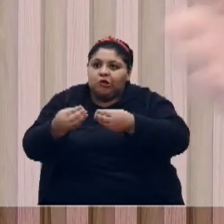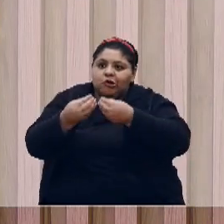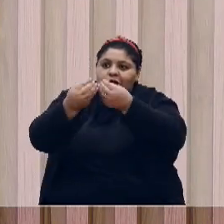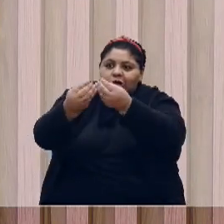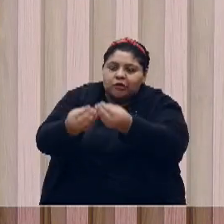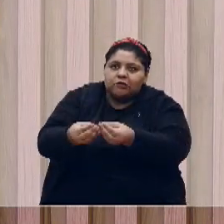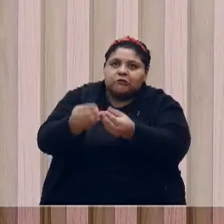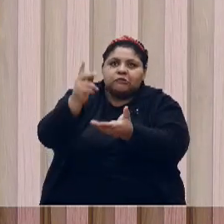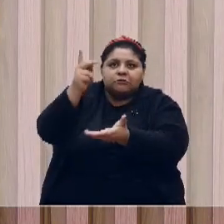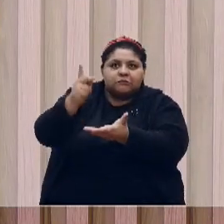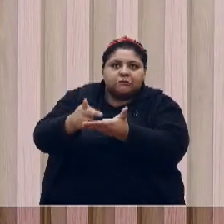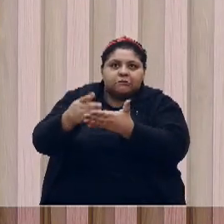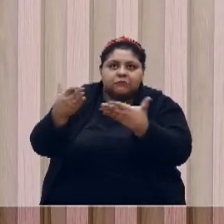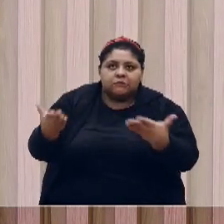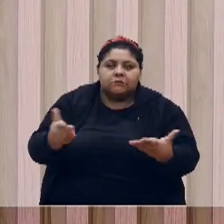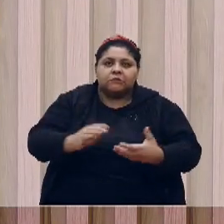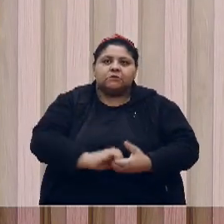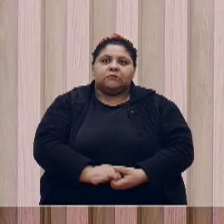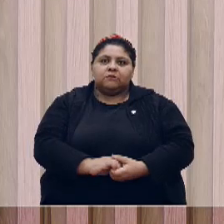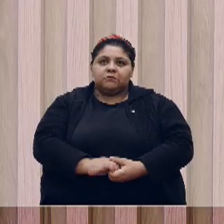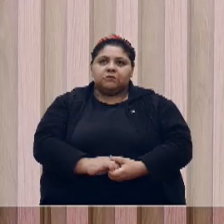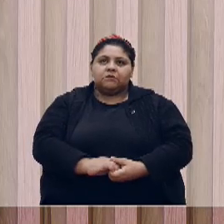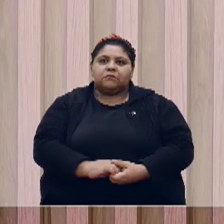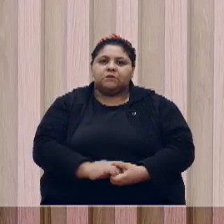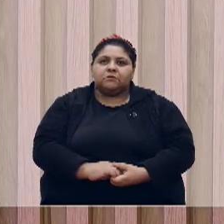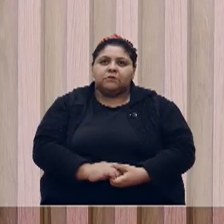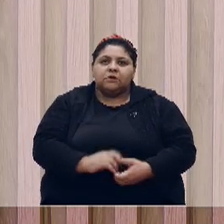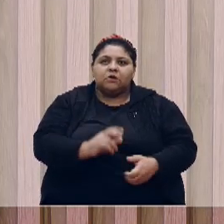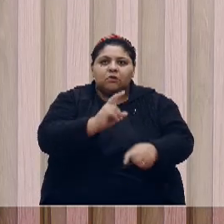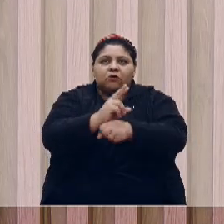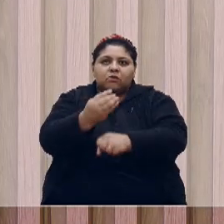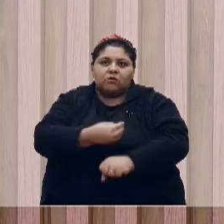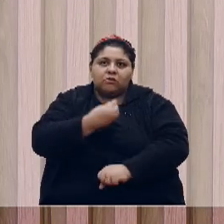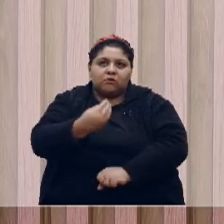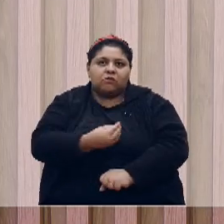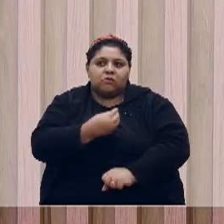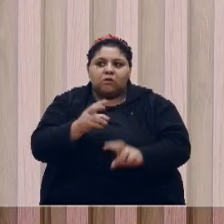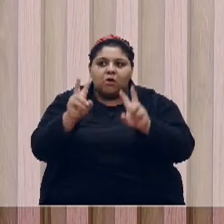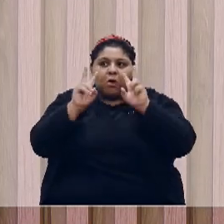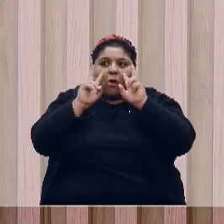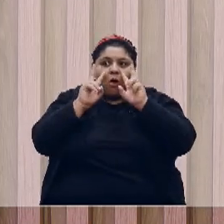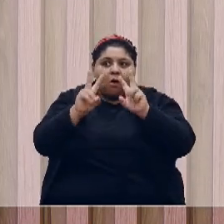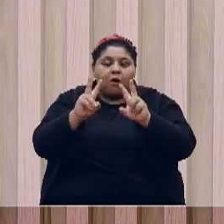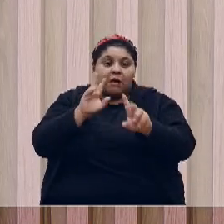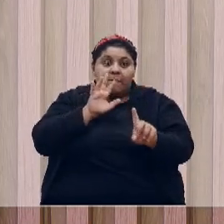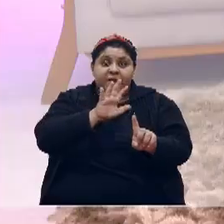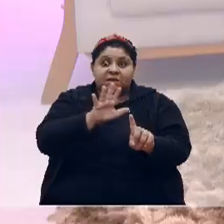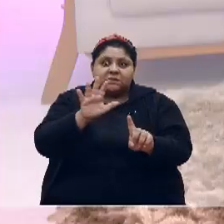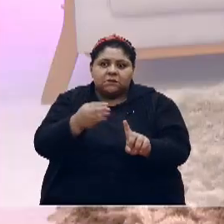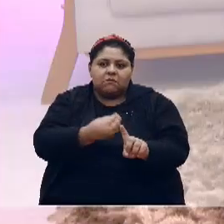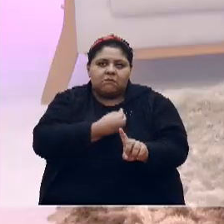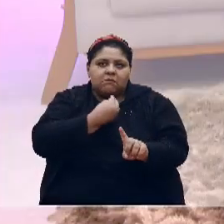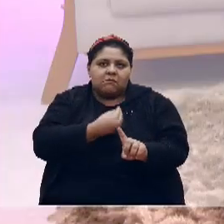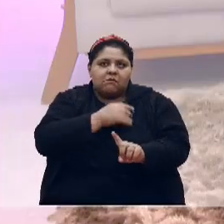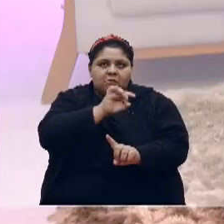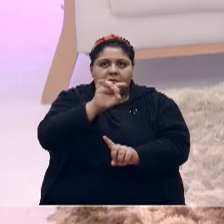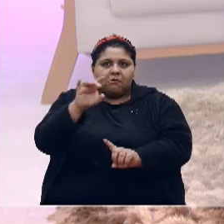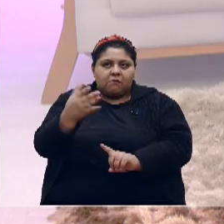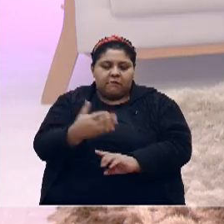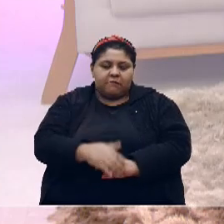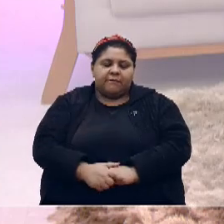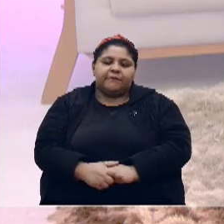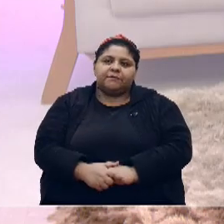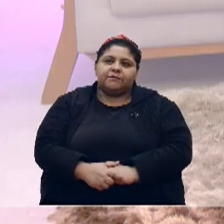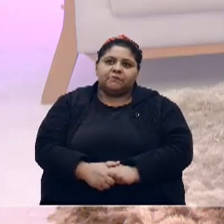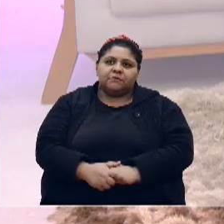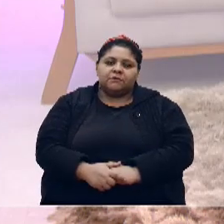veículo na melhor condição, né? Entrega, né? Cuidar de uma vida. Nossa, olha só a pressão que tem que lidar, né? É o tempo todo. Sim.